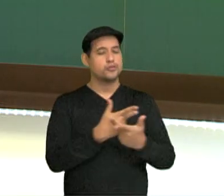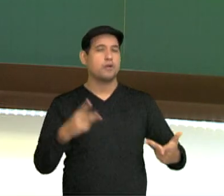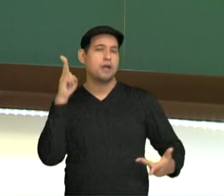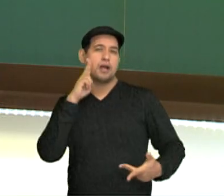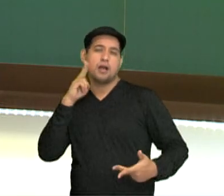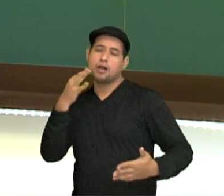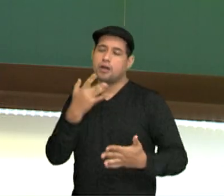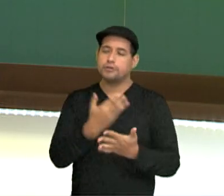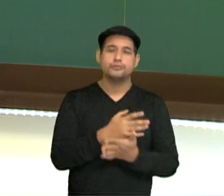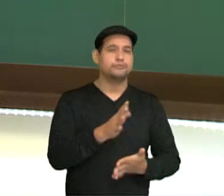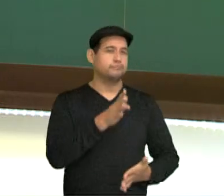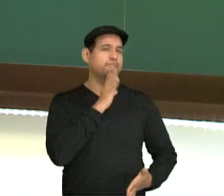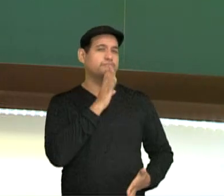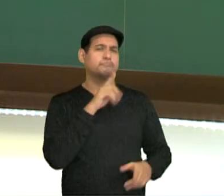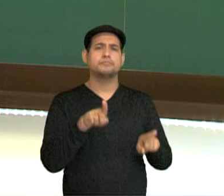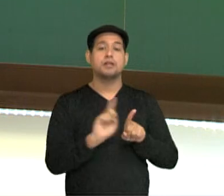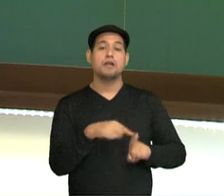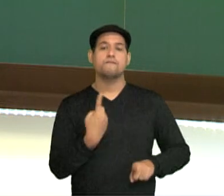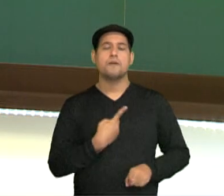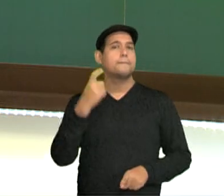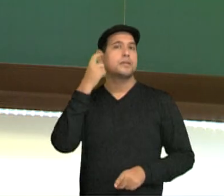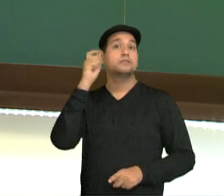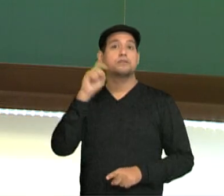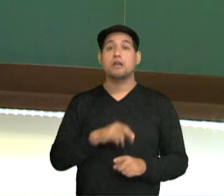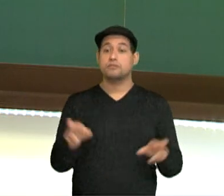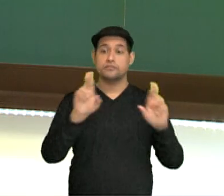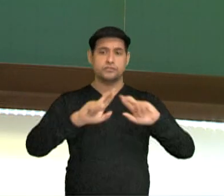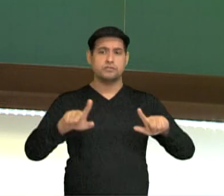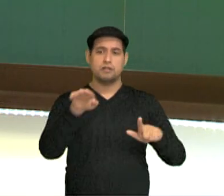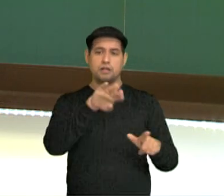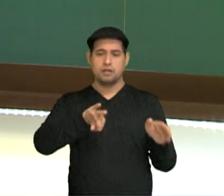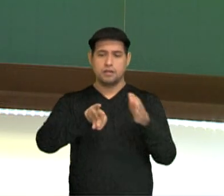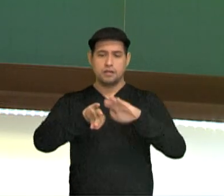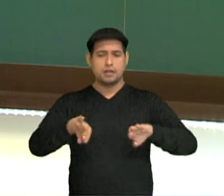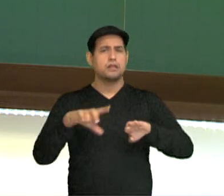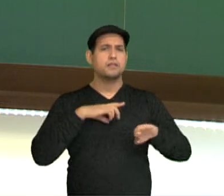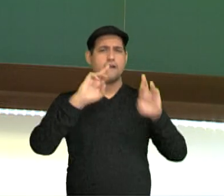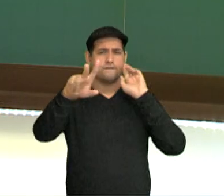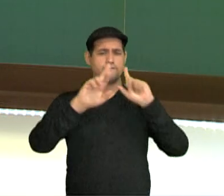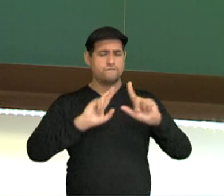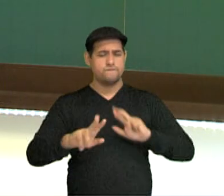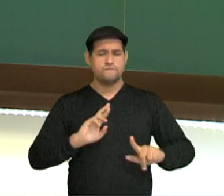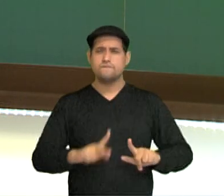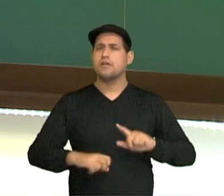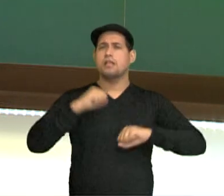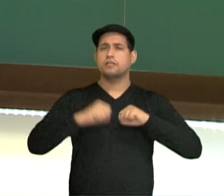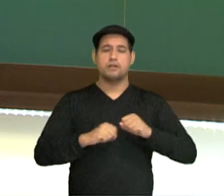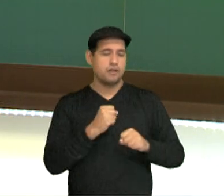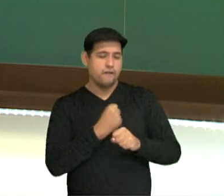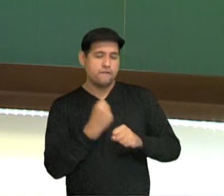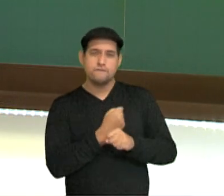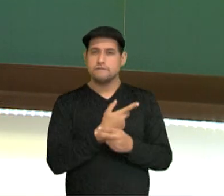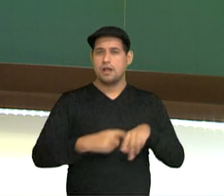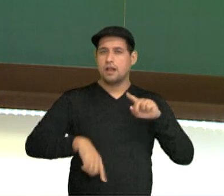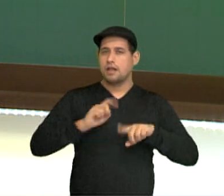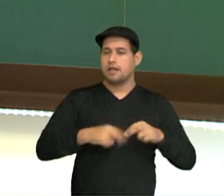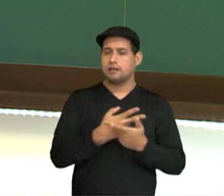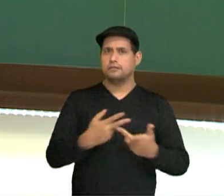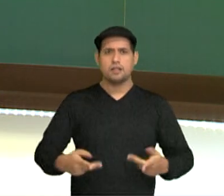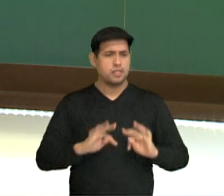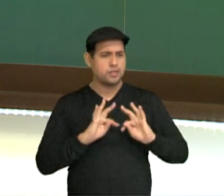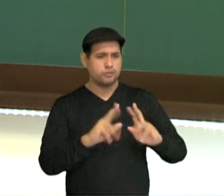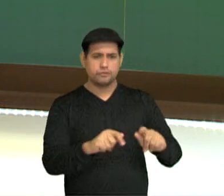histórico conhecido, vamos pensar na divisão. Existem diferentes indústrias que fabricam diferentes produtos. Não é